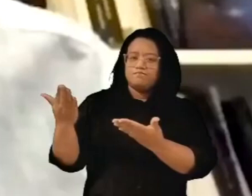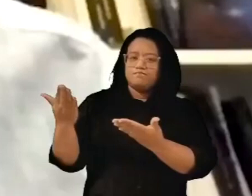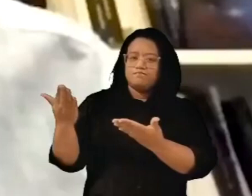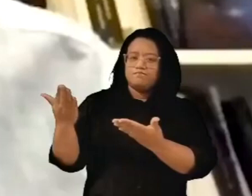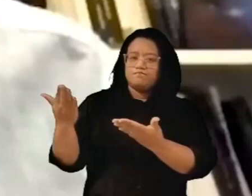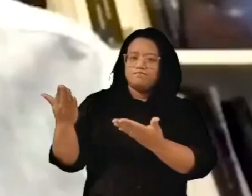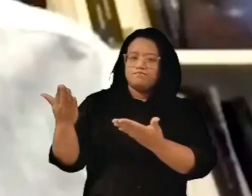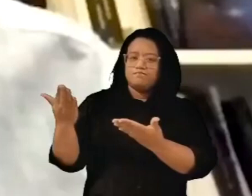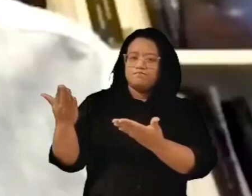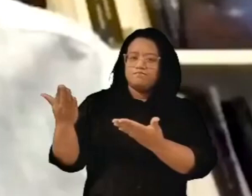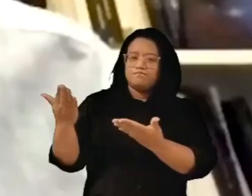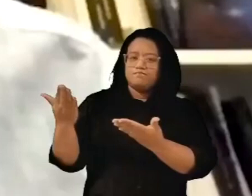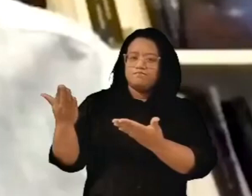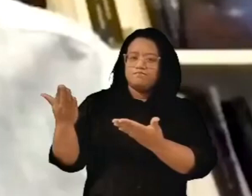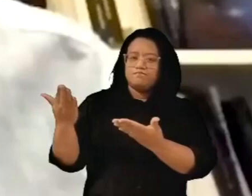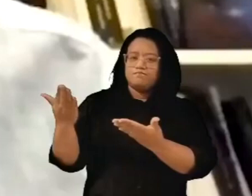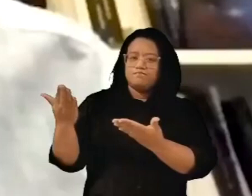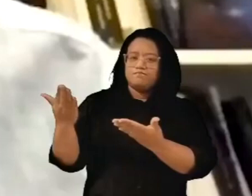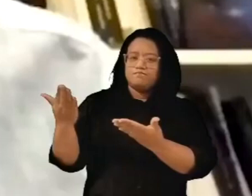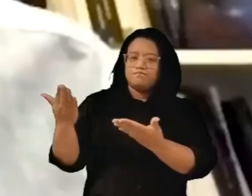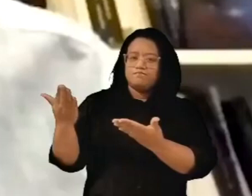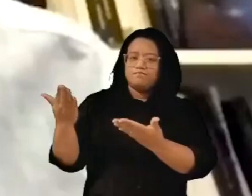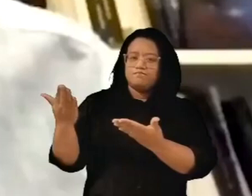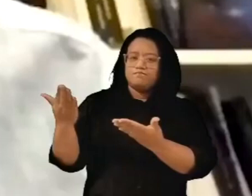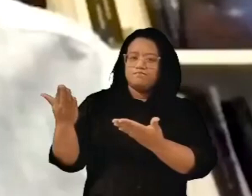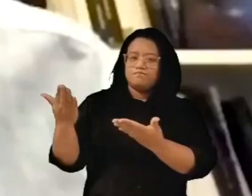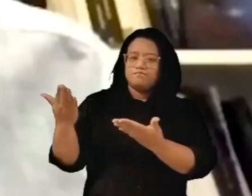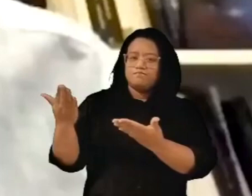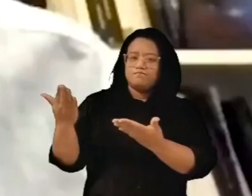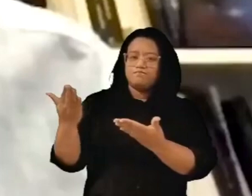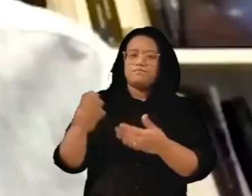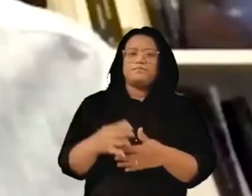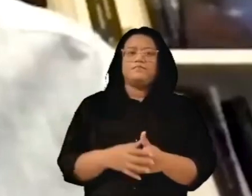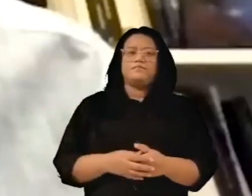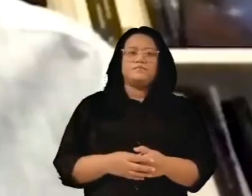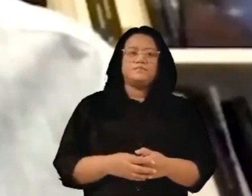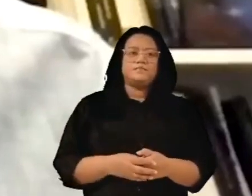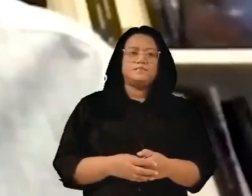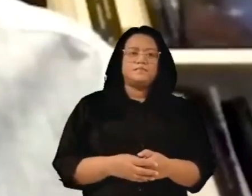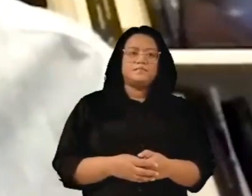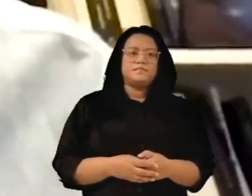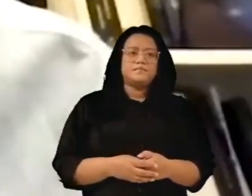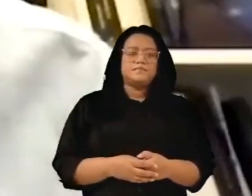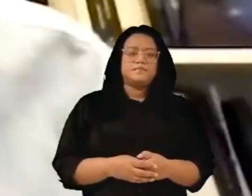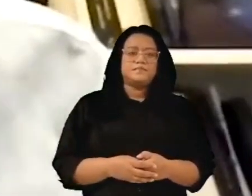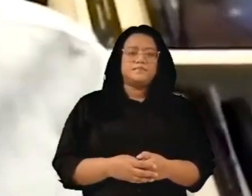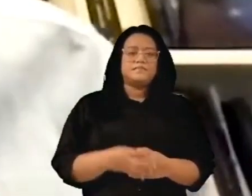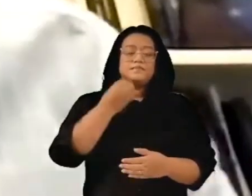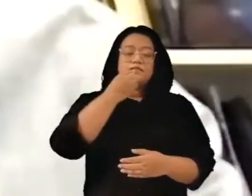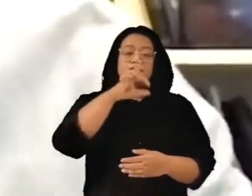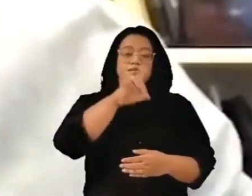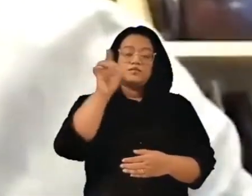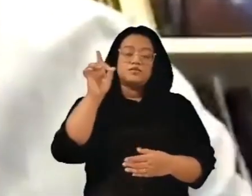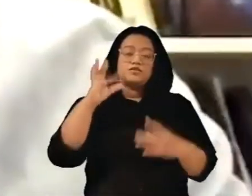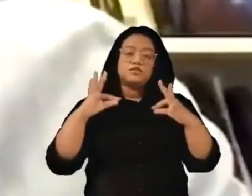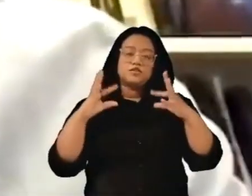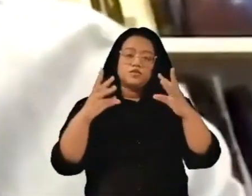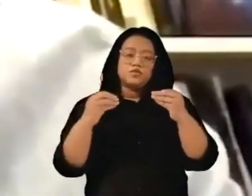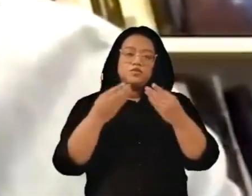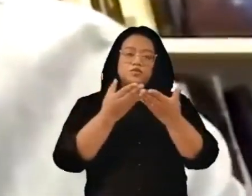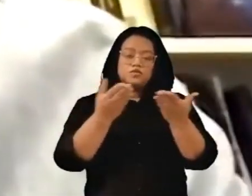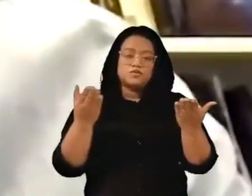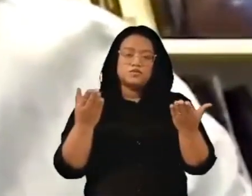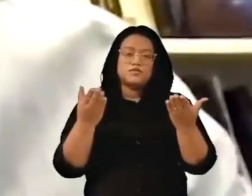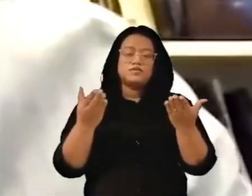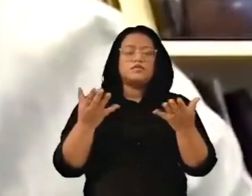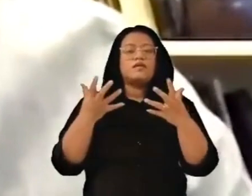letras pretas, Wagner Costa Ribeiro, professor titular do Departamento de Geografia da USP. Bom dia a todos, a todas. Queria,